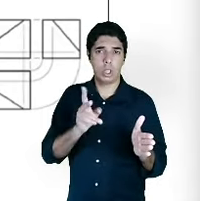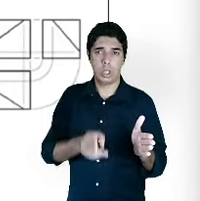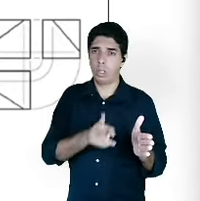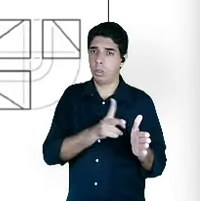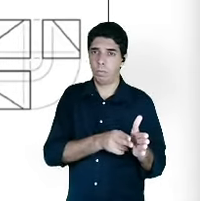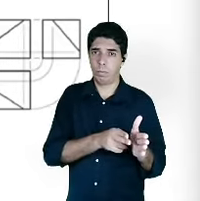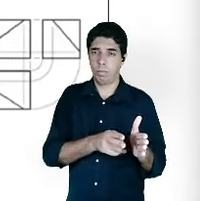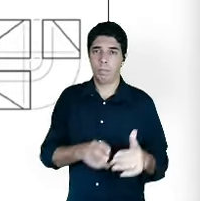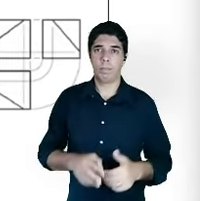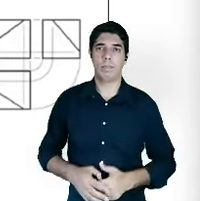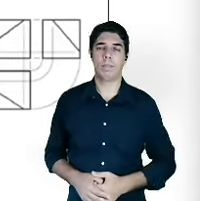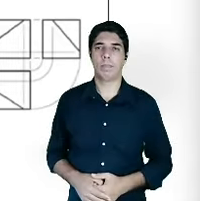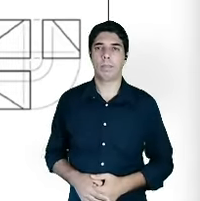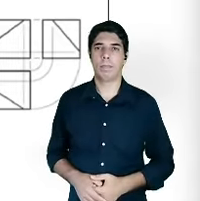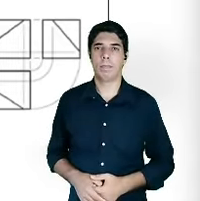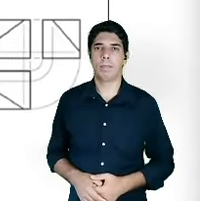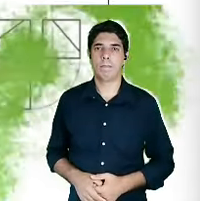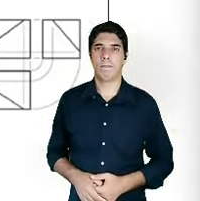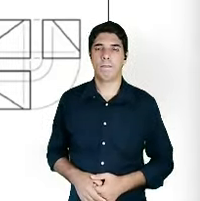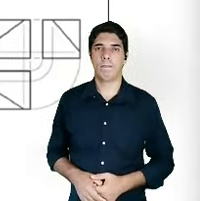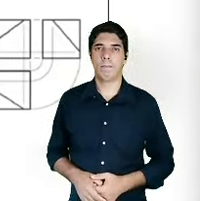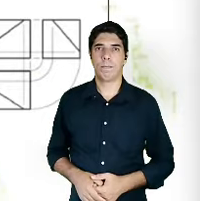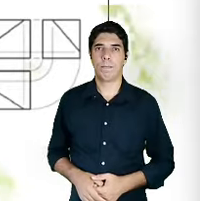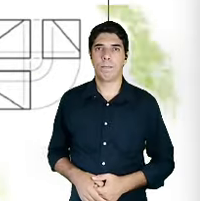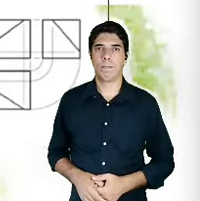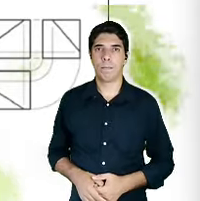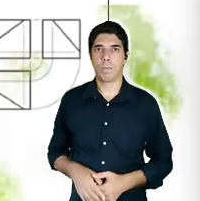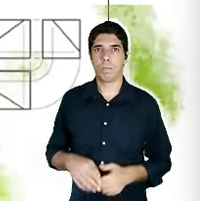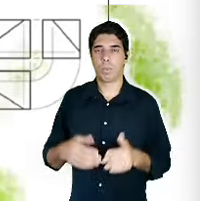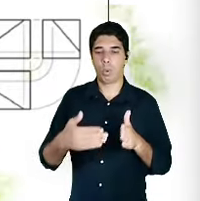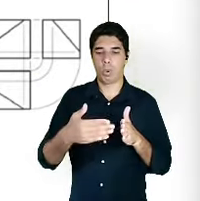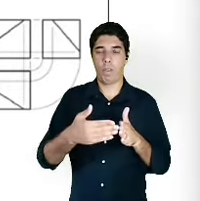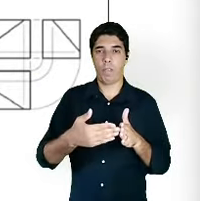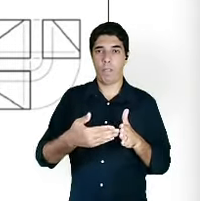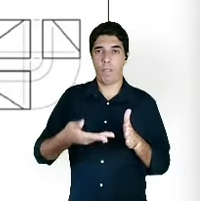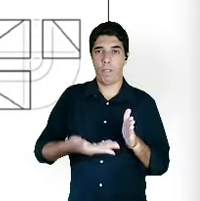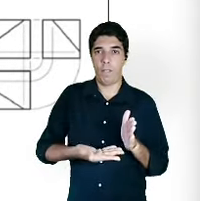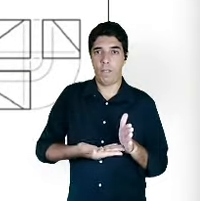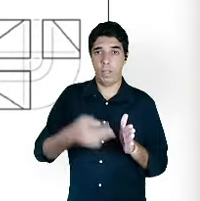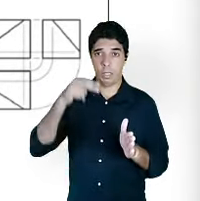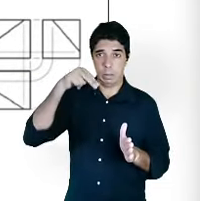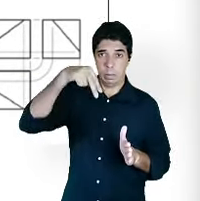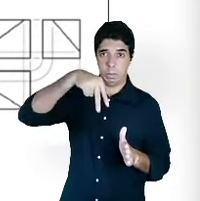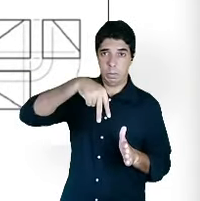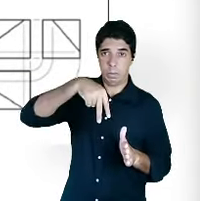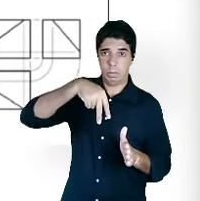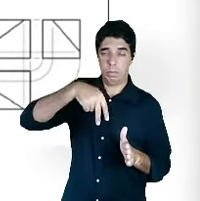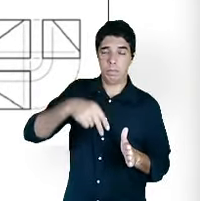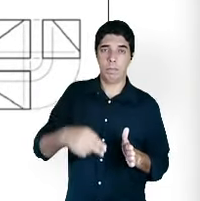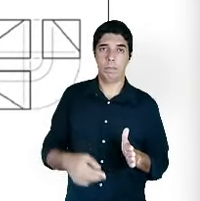ao mesmo comprimento. Quando eu olho aqui, pessoal, para o plano, para a vista superior, por exemplo,